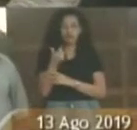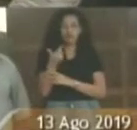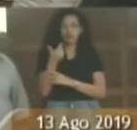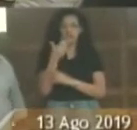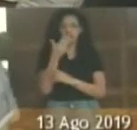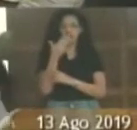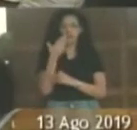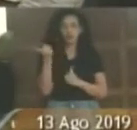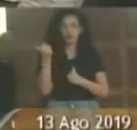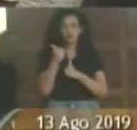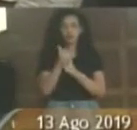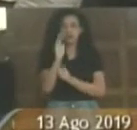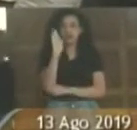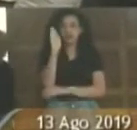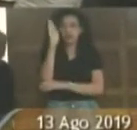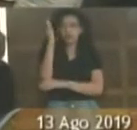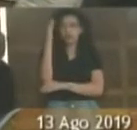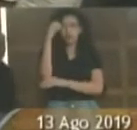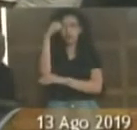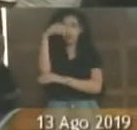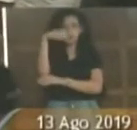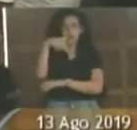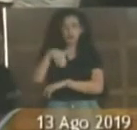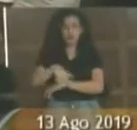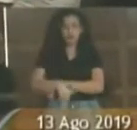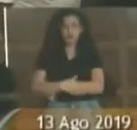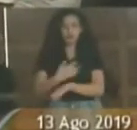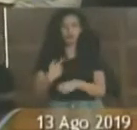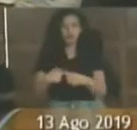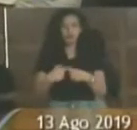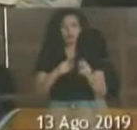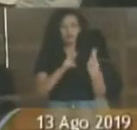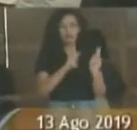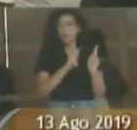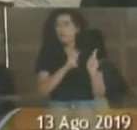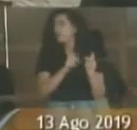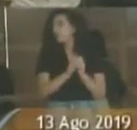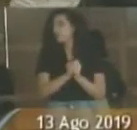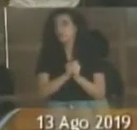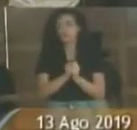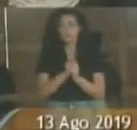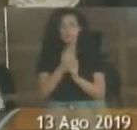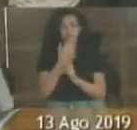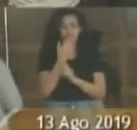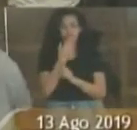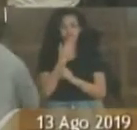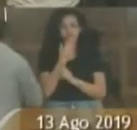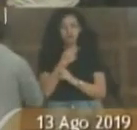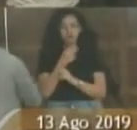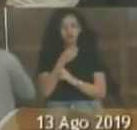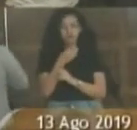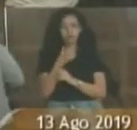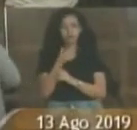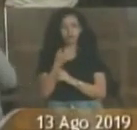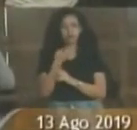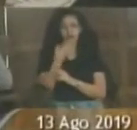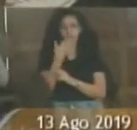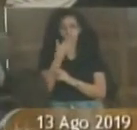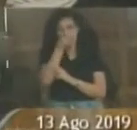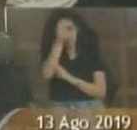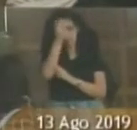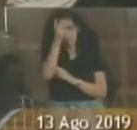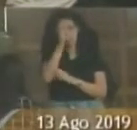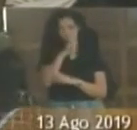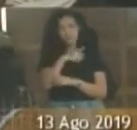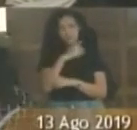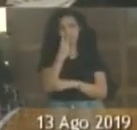prefeito a troca do poste situado na rua Getúlio Vargas, esquina com a rua 12, bairro Parque Mambucaba. Indicação 2364, indicando ao prefeito a colocação